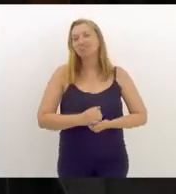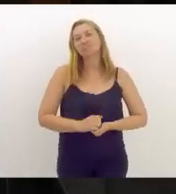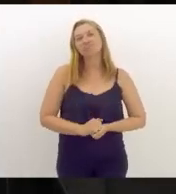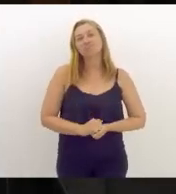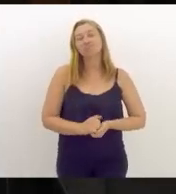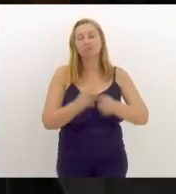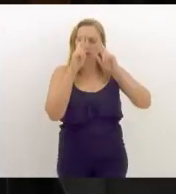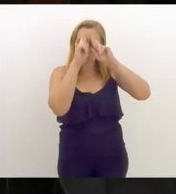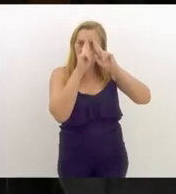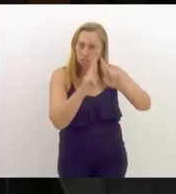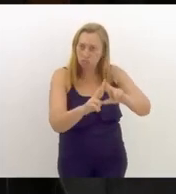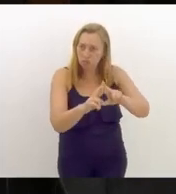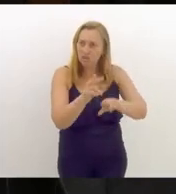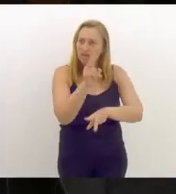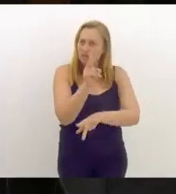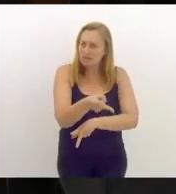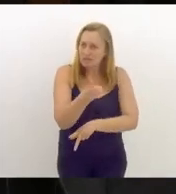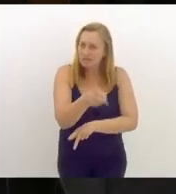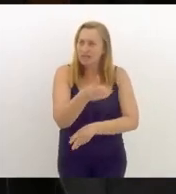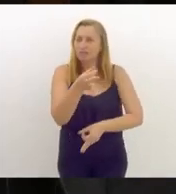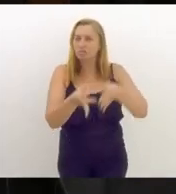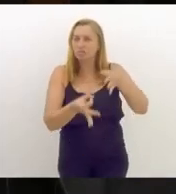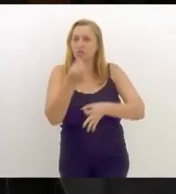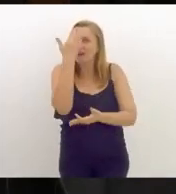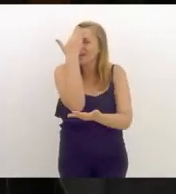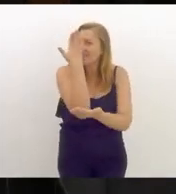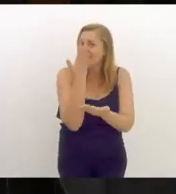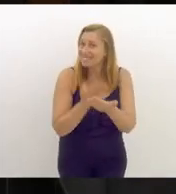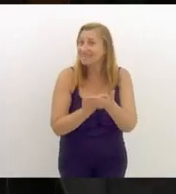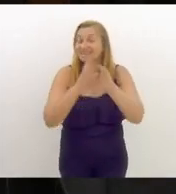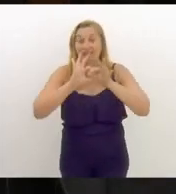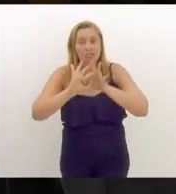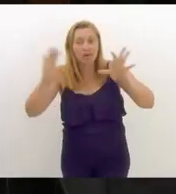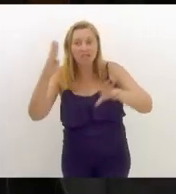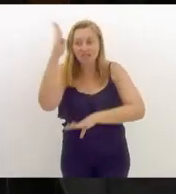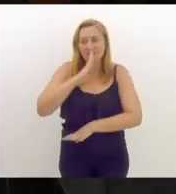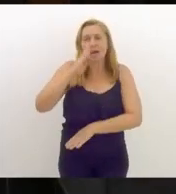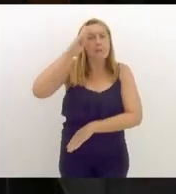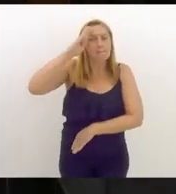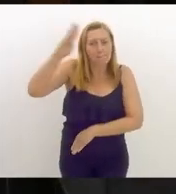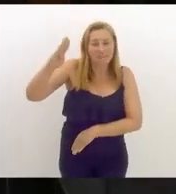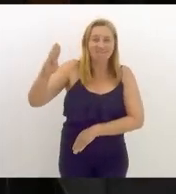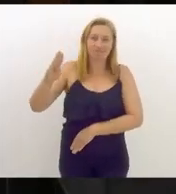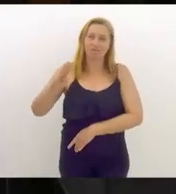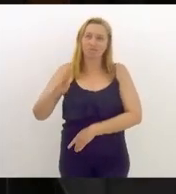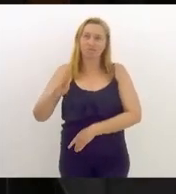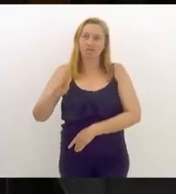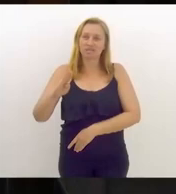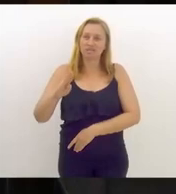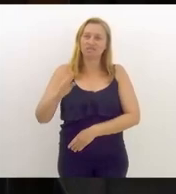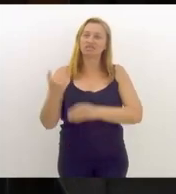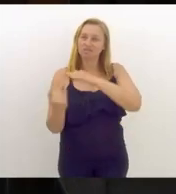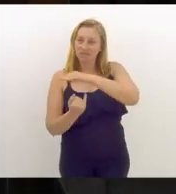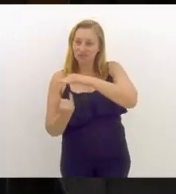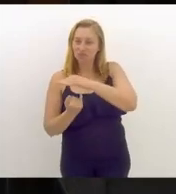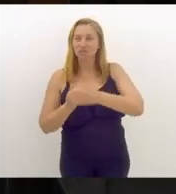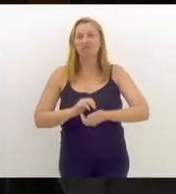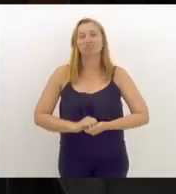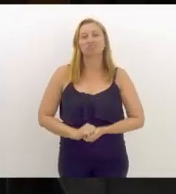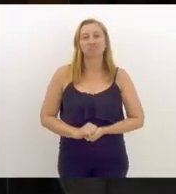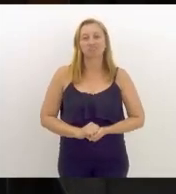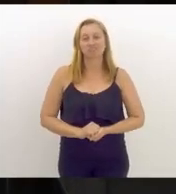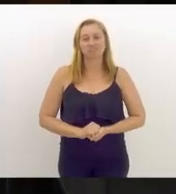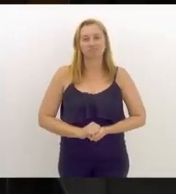respeitando sempre o judiciário acreditando na democracia brasileira e principalmente nas instituições